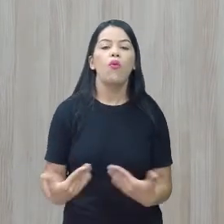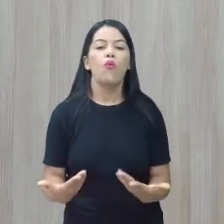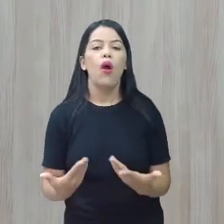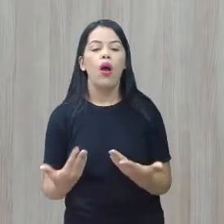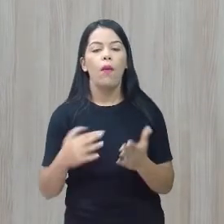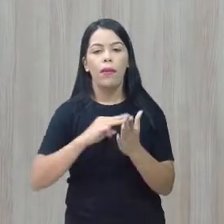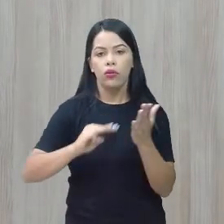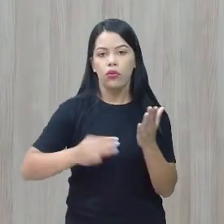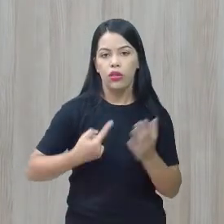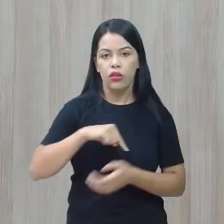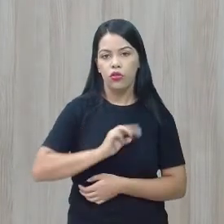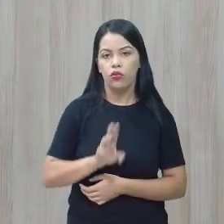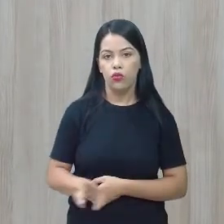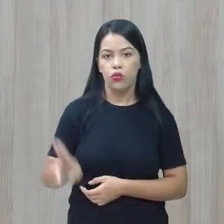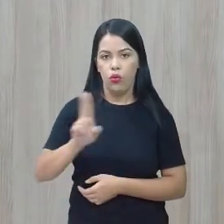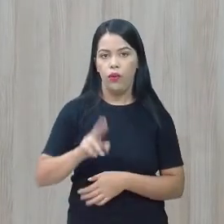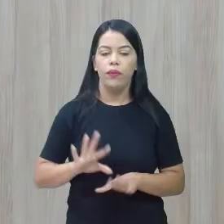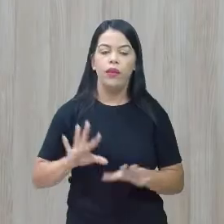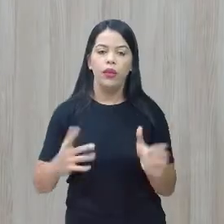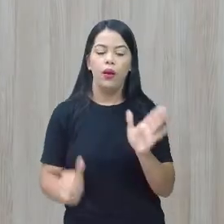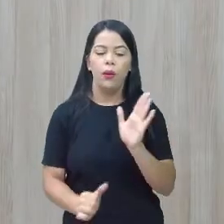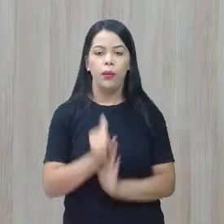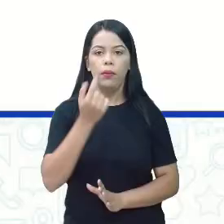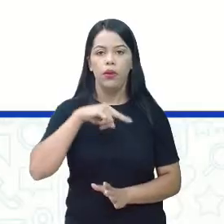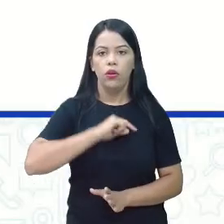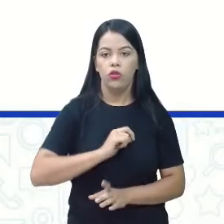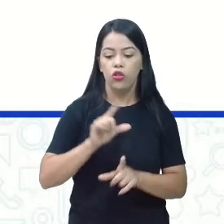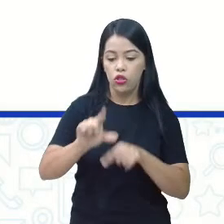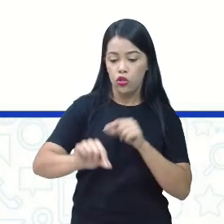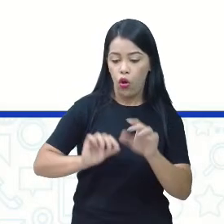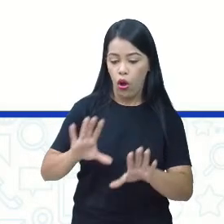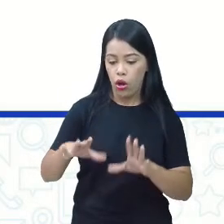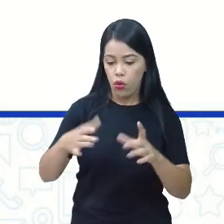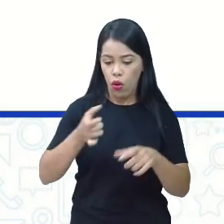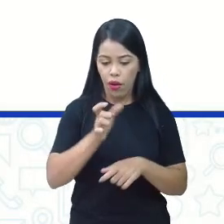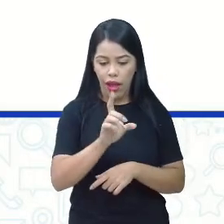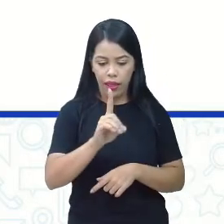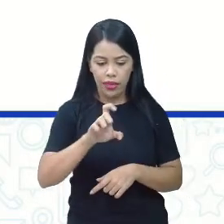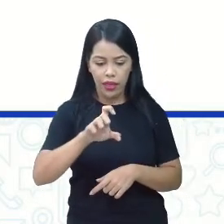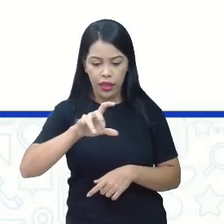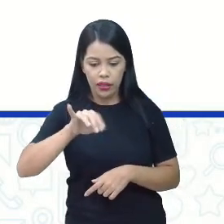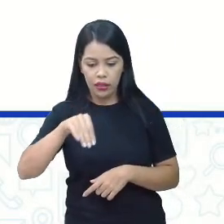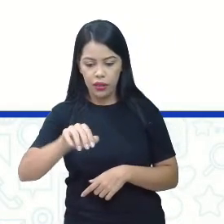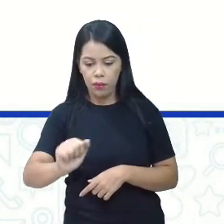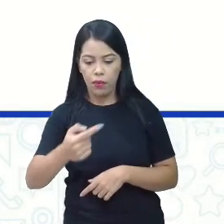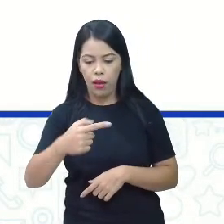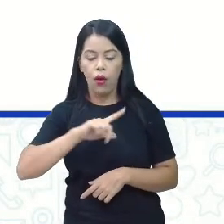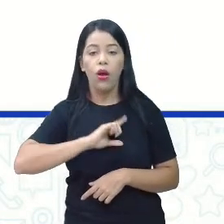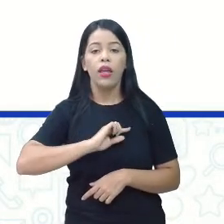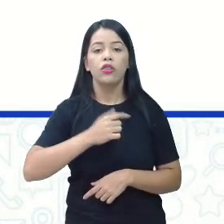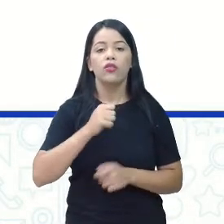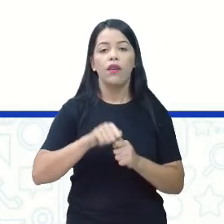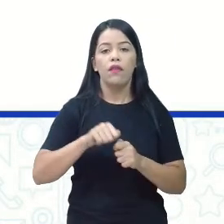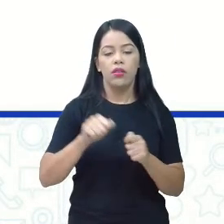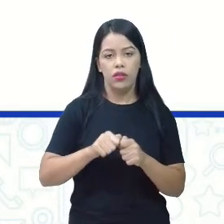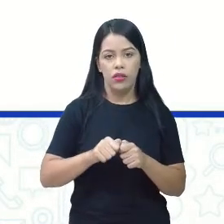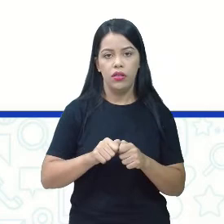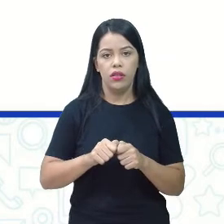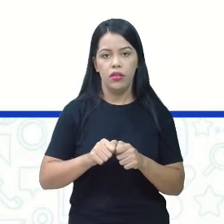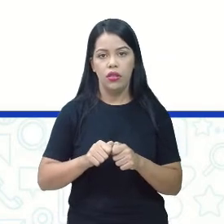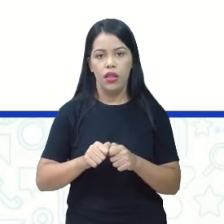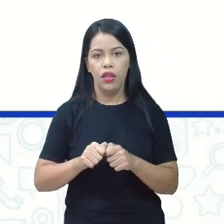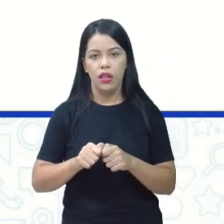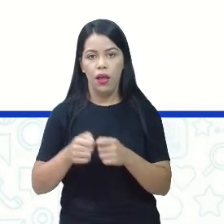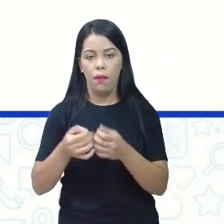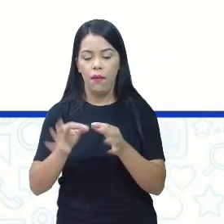gente utilizou, tá? A gente vai ter que primeiro escolher qual é a casa decimal que vai ser a base do nosso arredondamento, verificar o